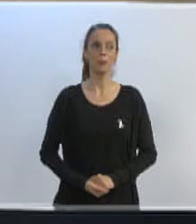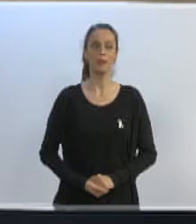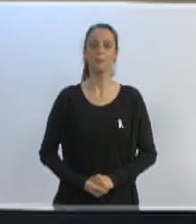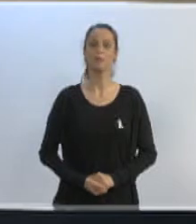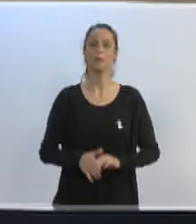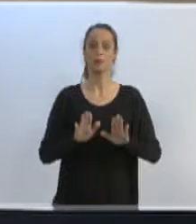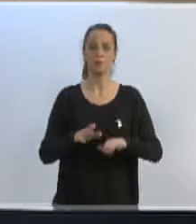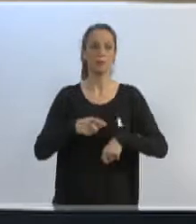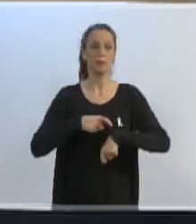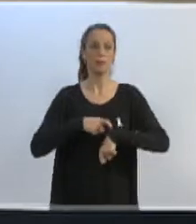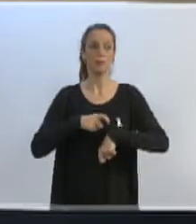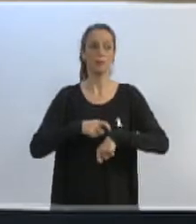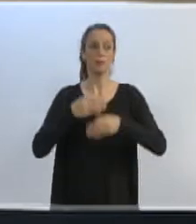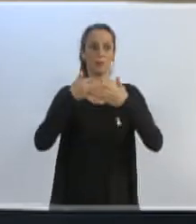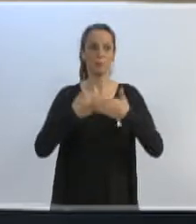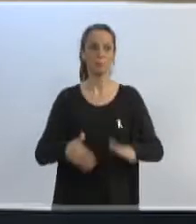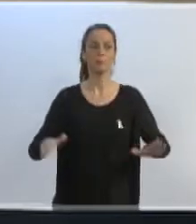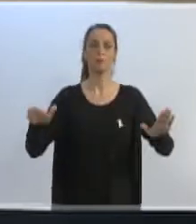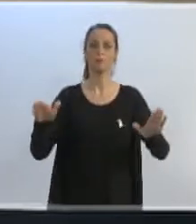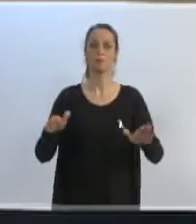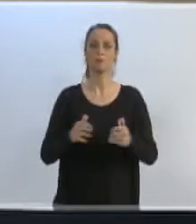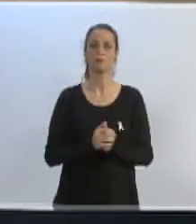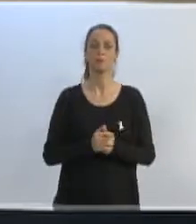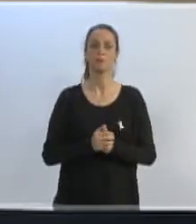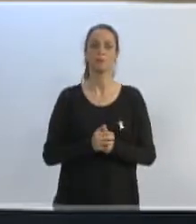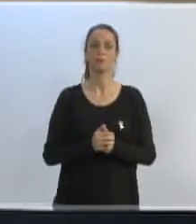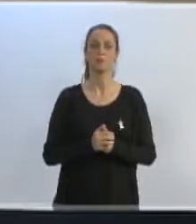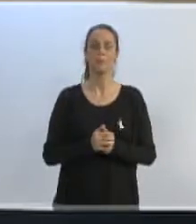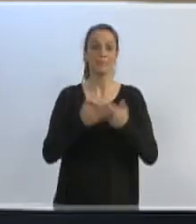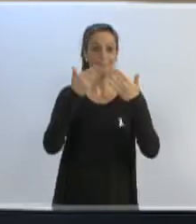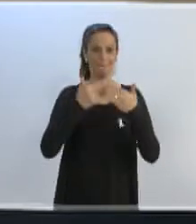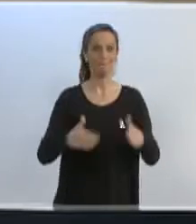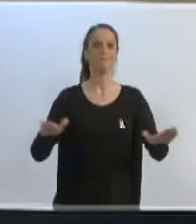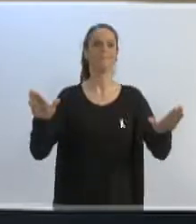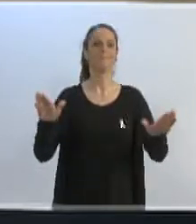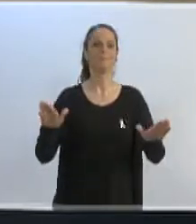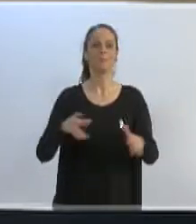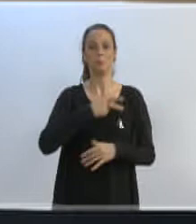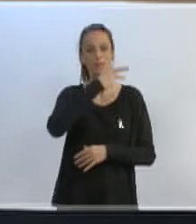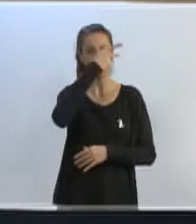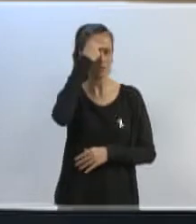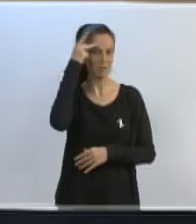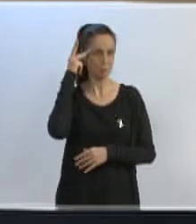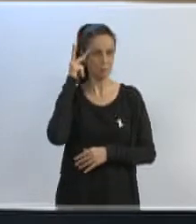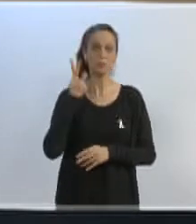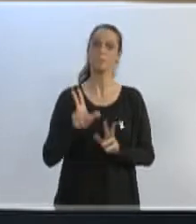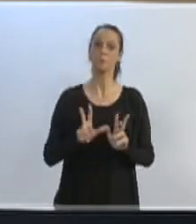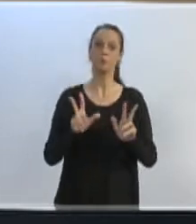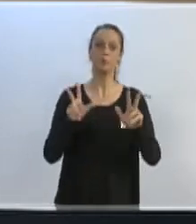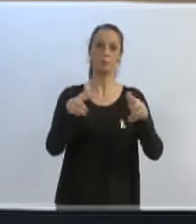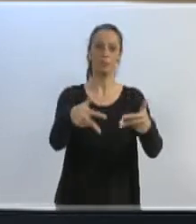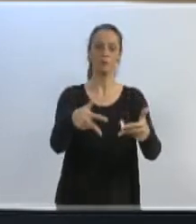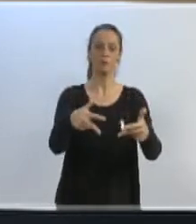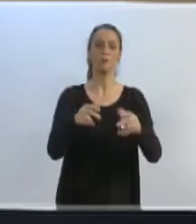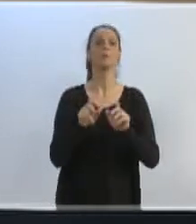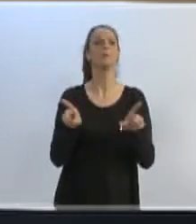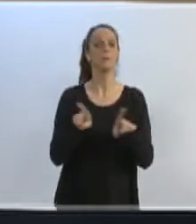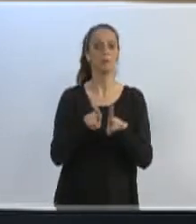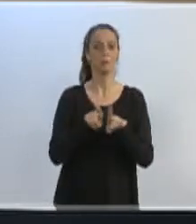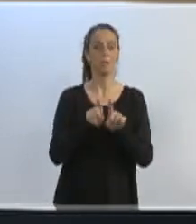Neste momento, nós abrimos a palavra para que pessoas do plenário também